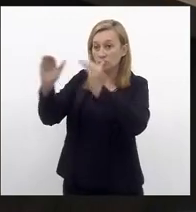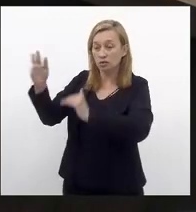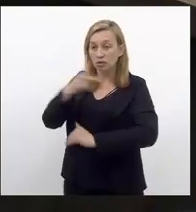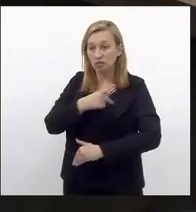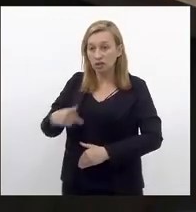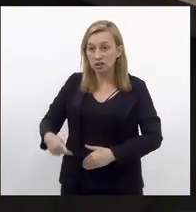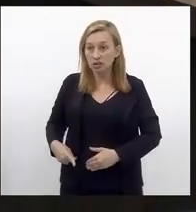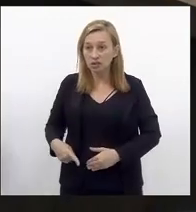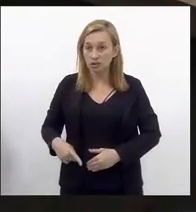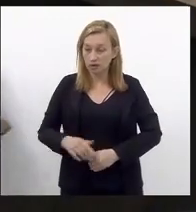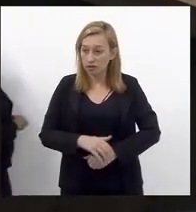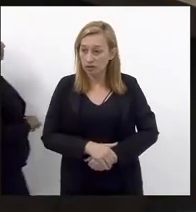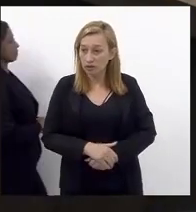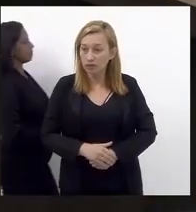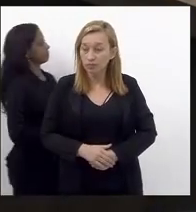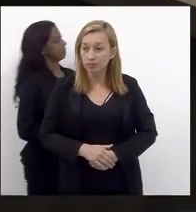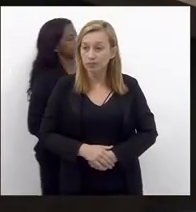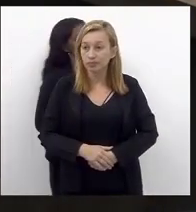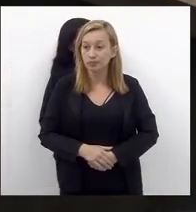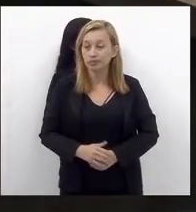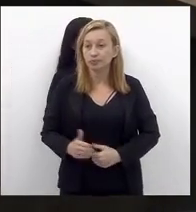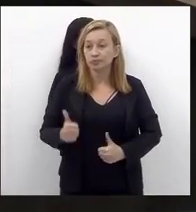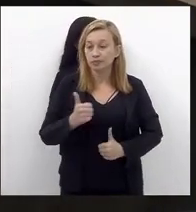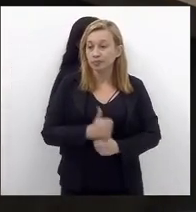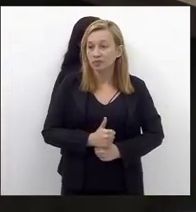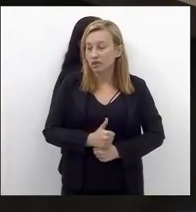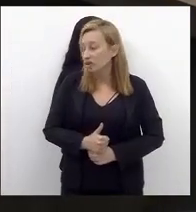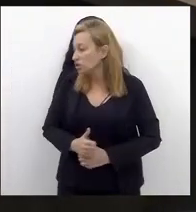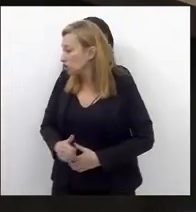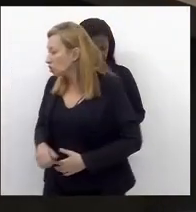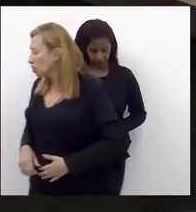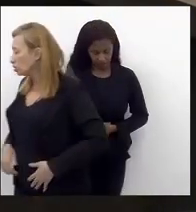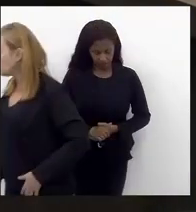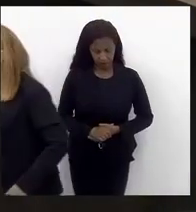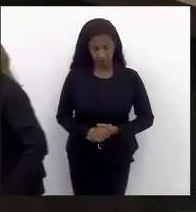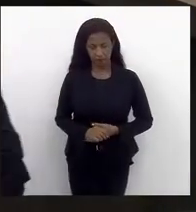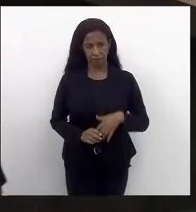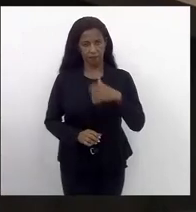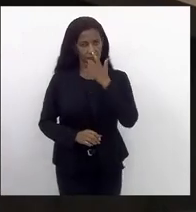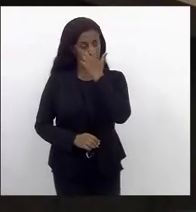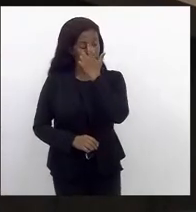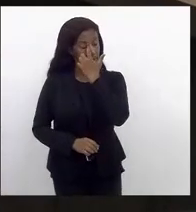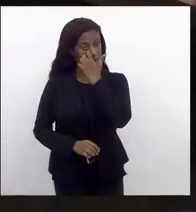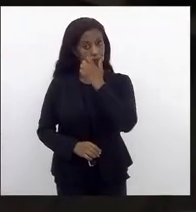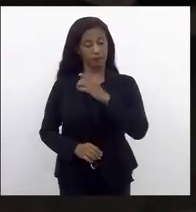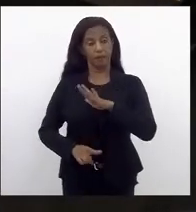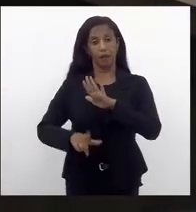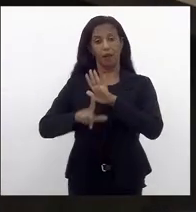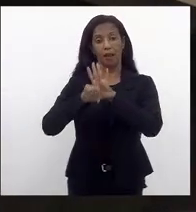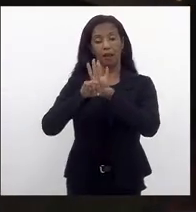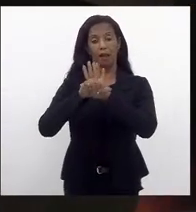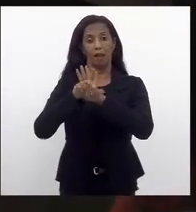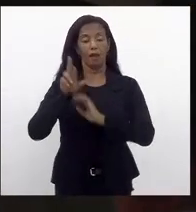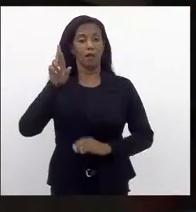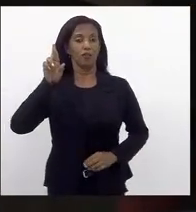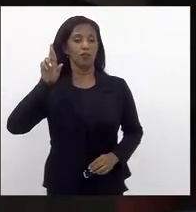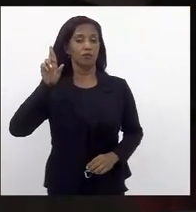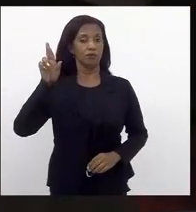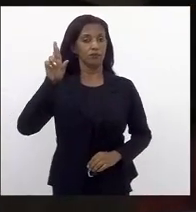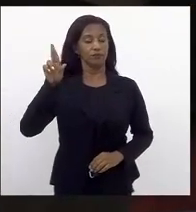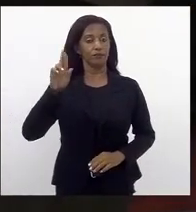o dispositivo é do Rei da lei de responsabilidade fiscal artigo